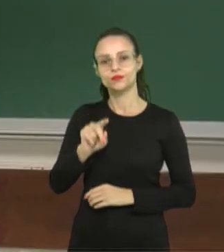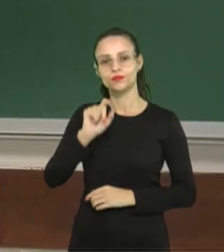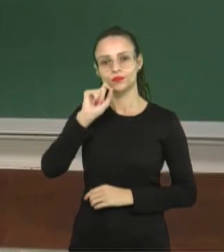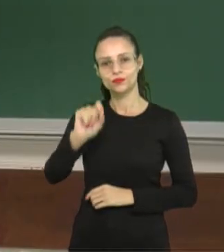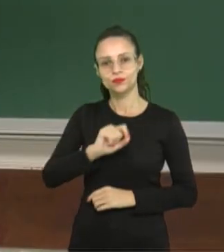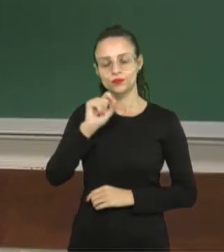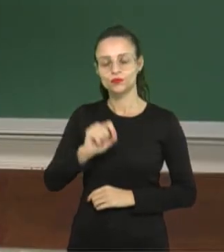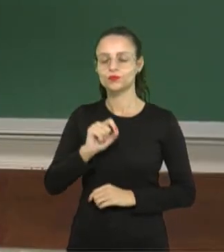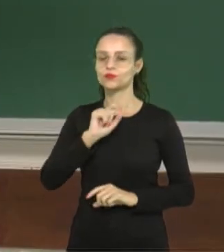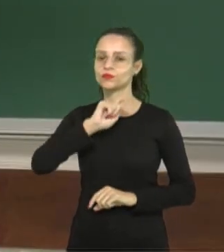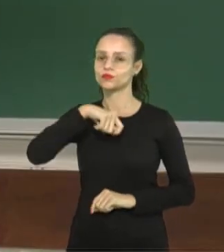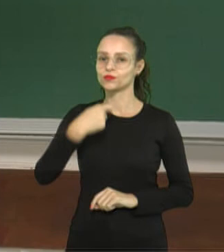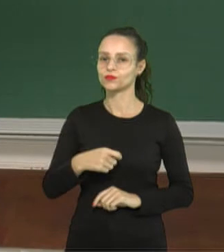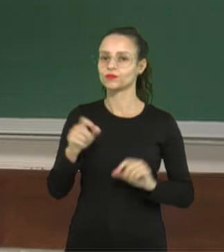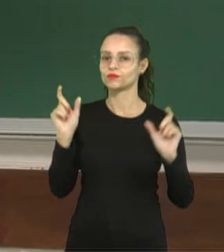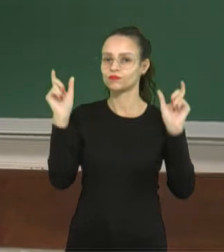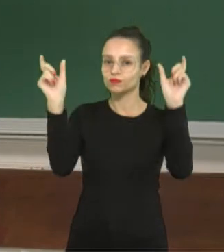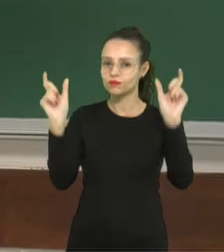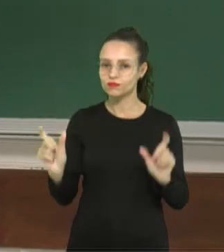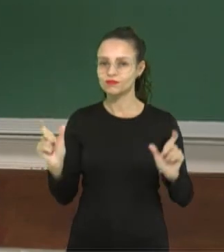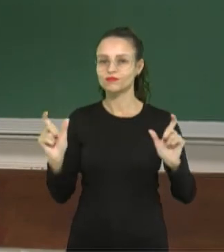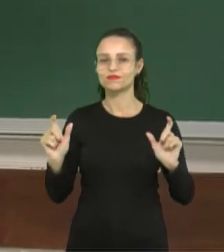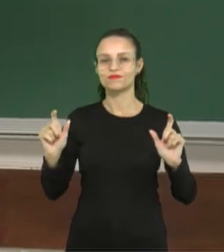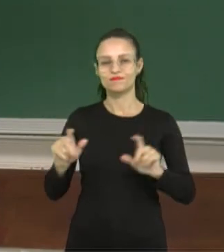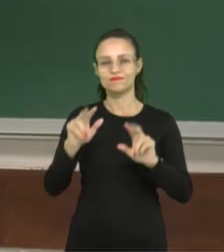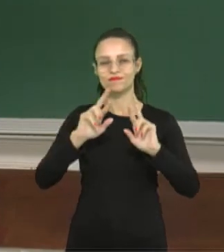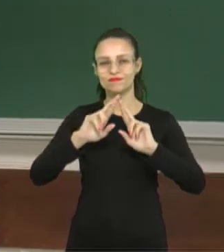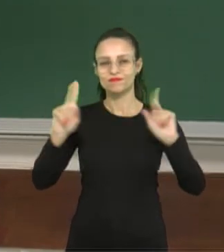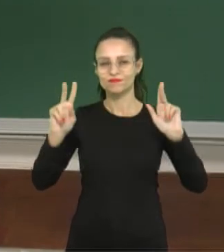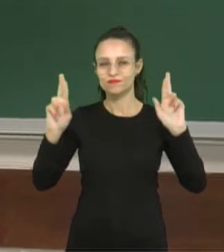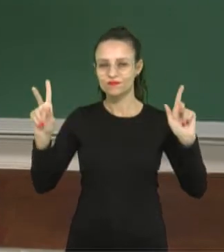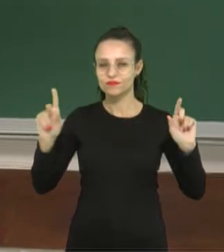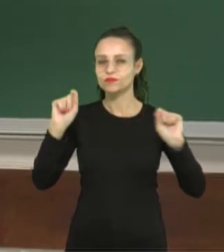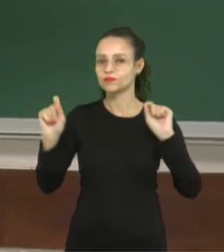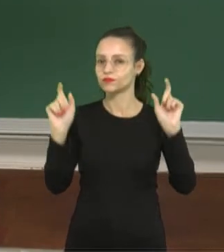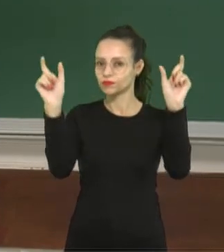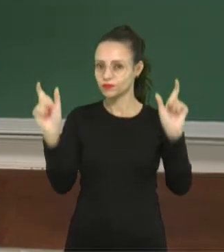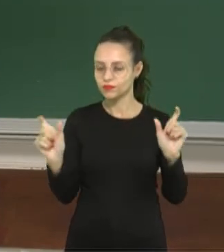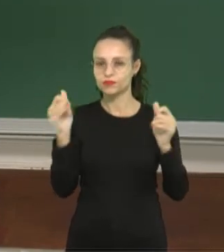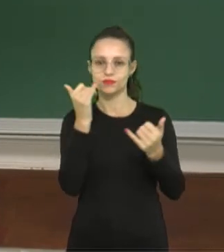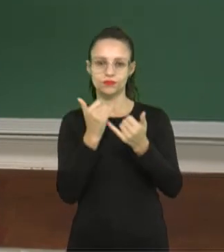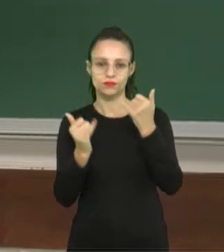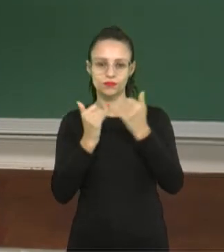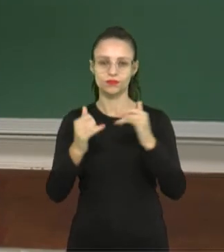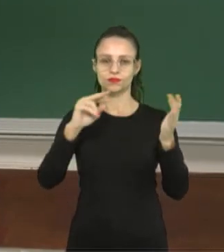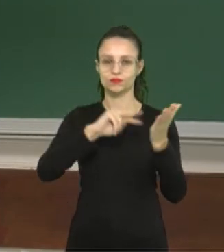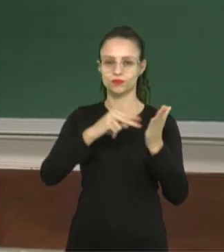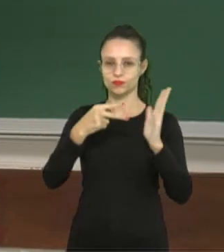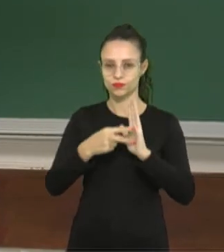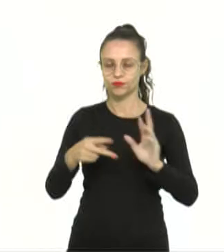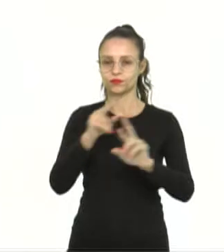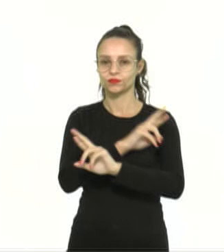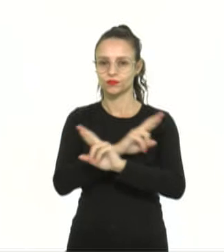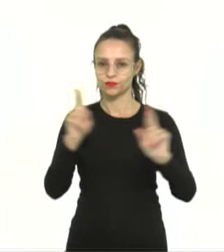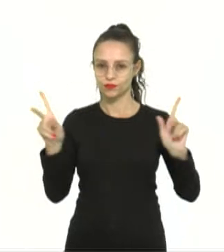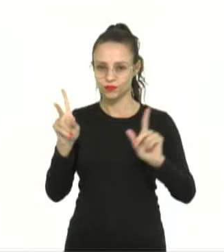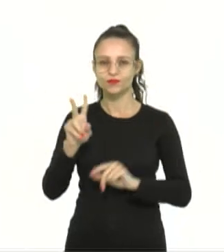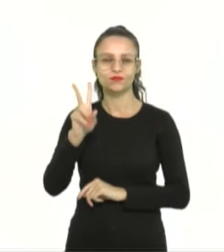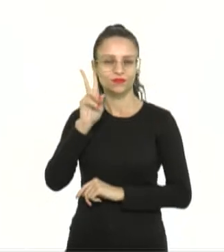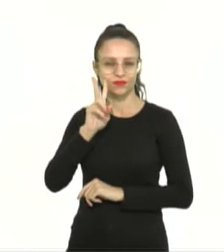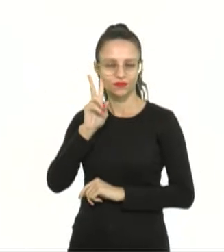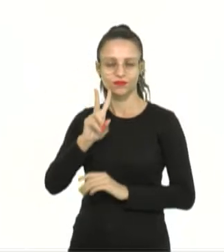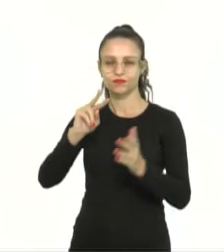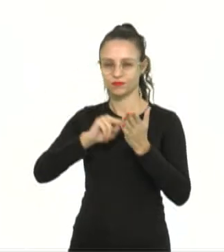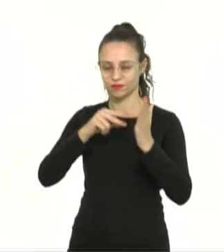os mal-entendidos, estudamos os heterossemânticos, lembram? Utilizamos uma charge, um texto